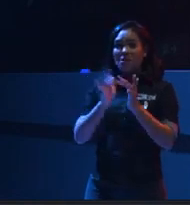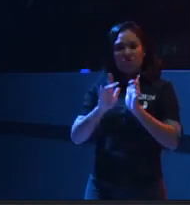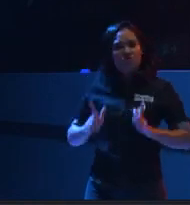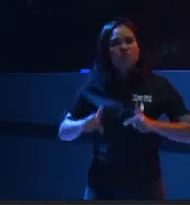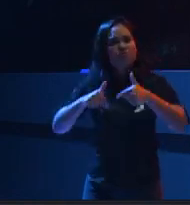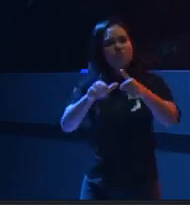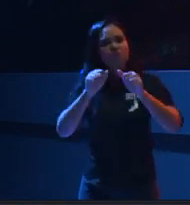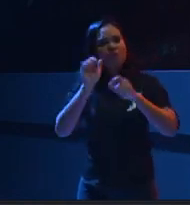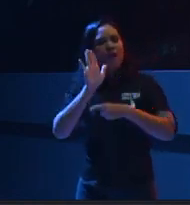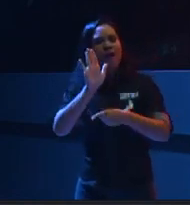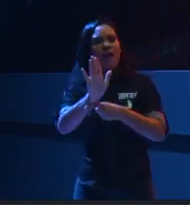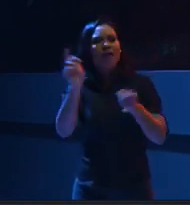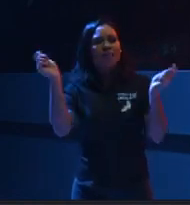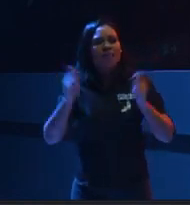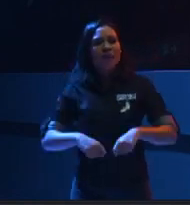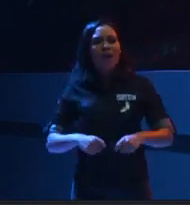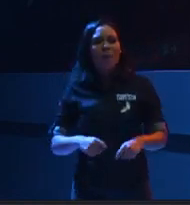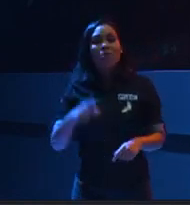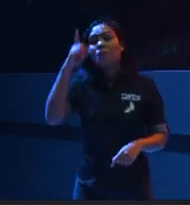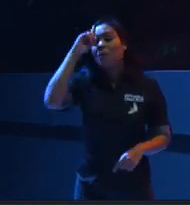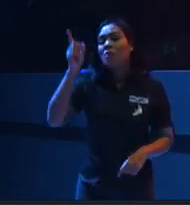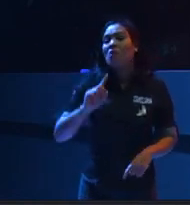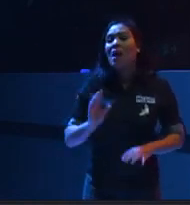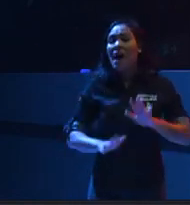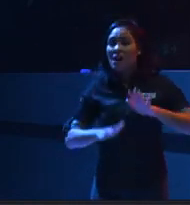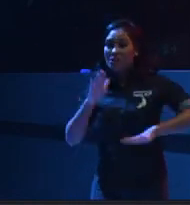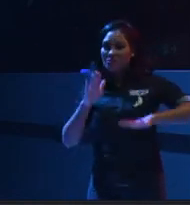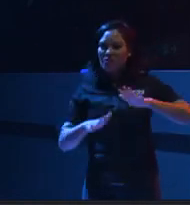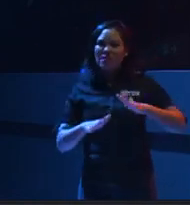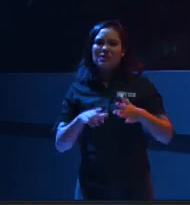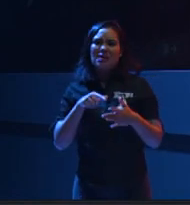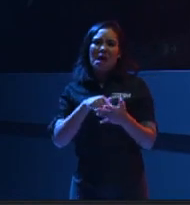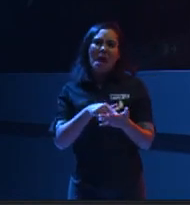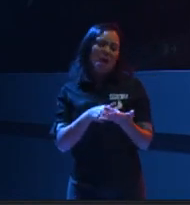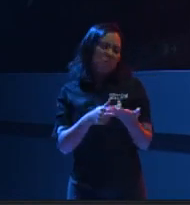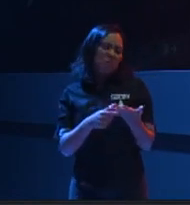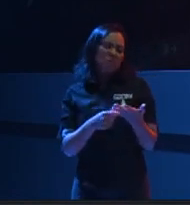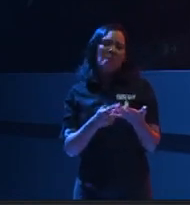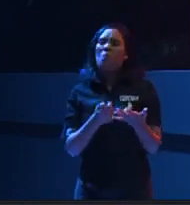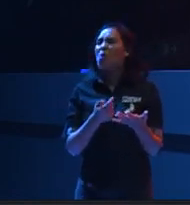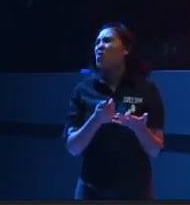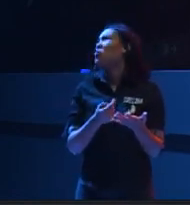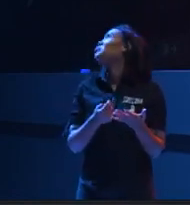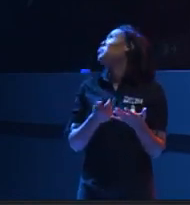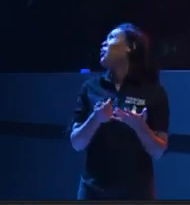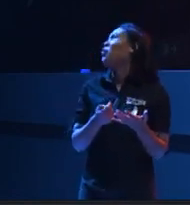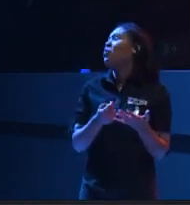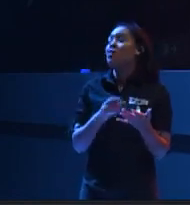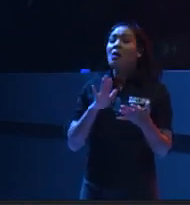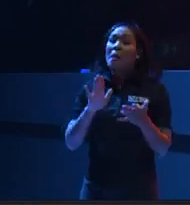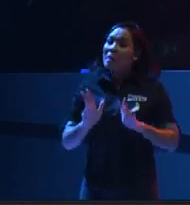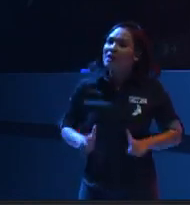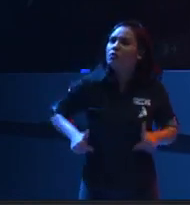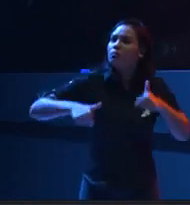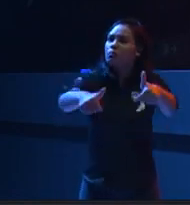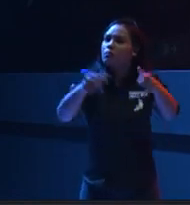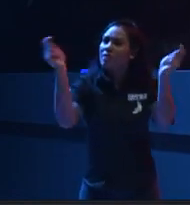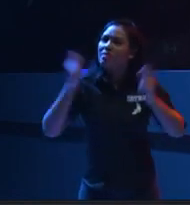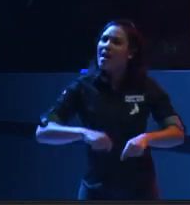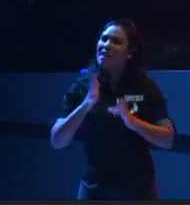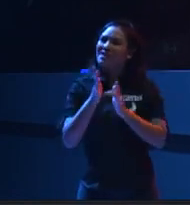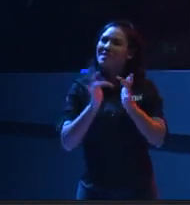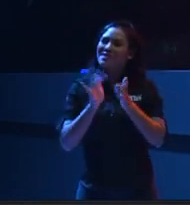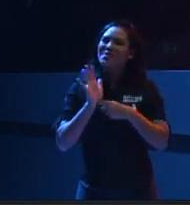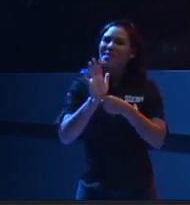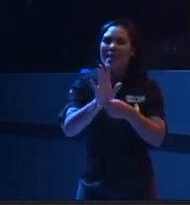multiplicar pelo senhor pode se tornar a grande Vitória lembra de Davi com Golias um gigante um homem de